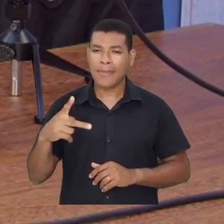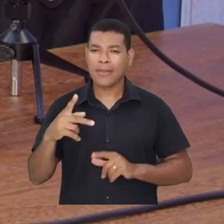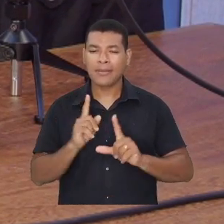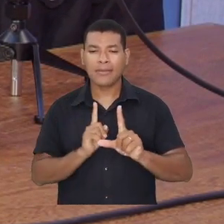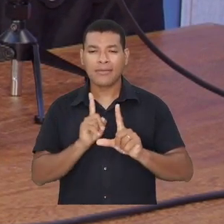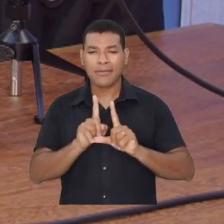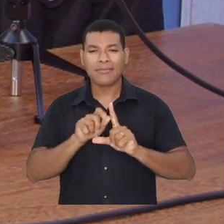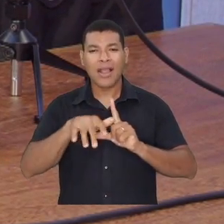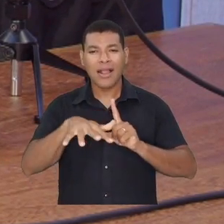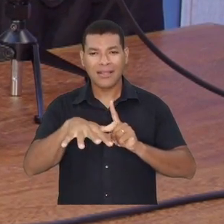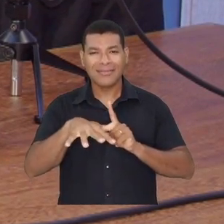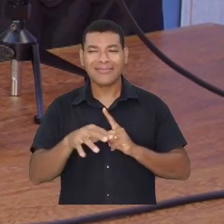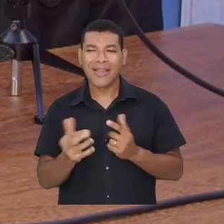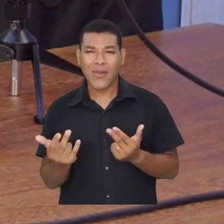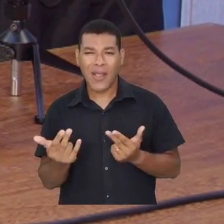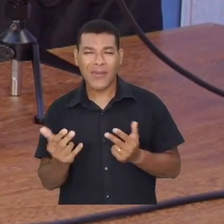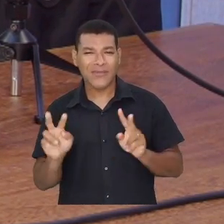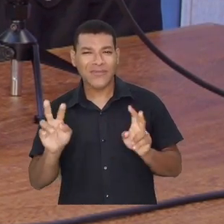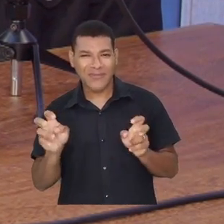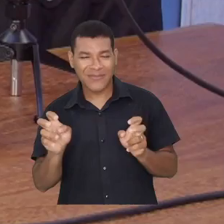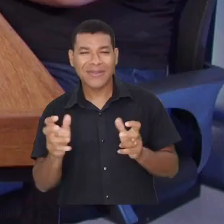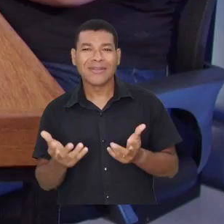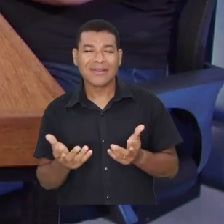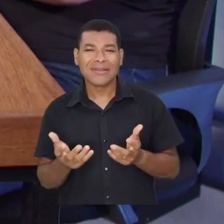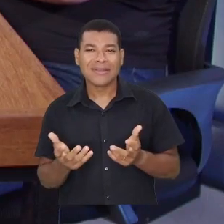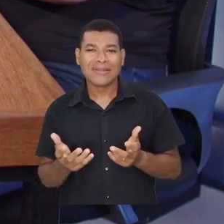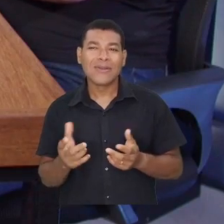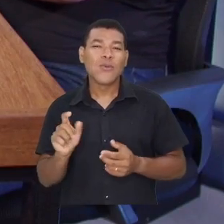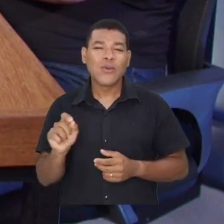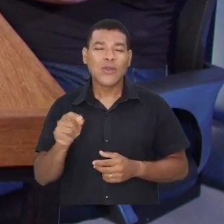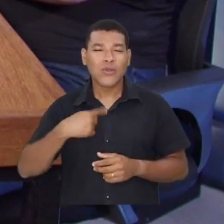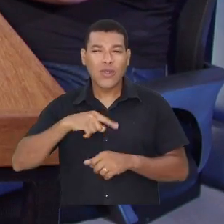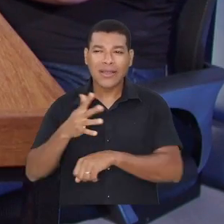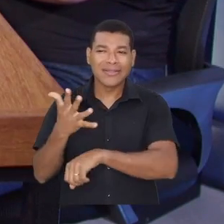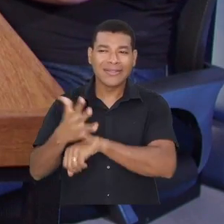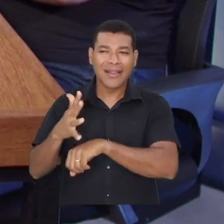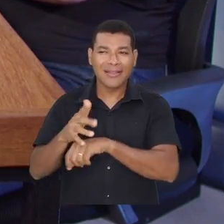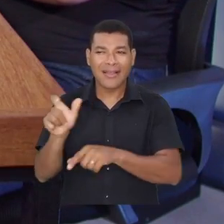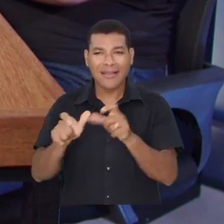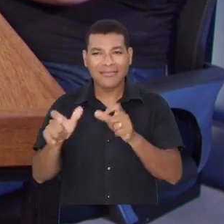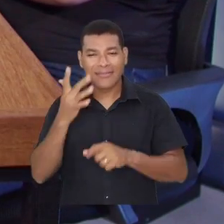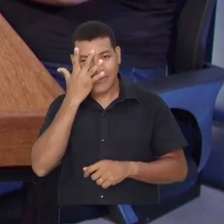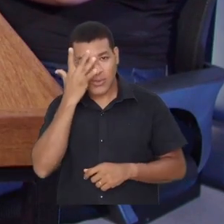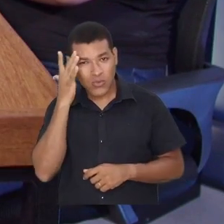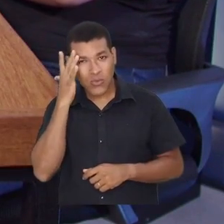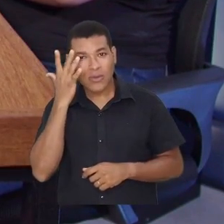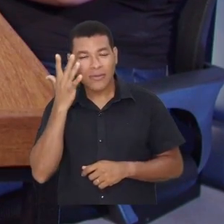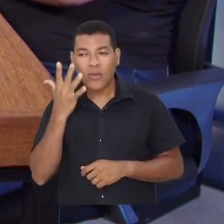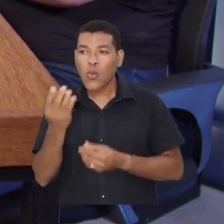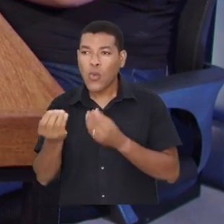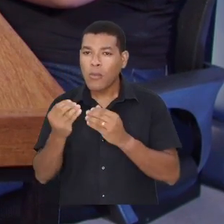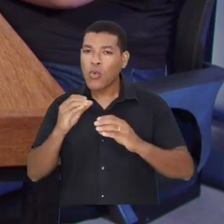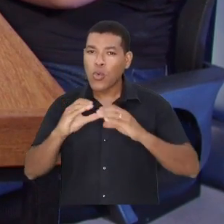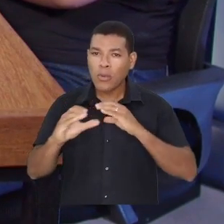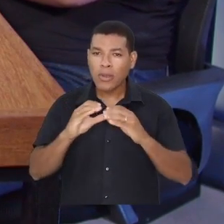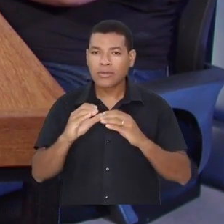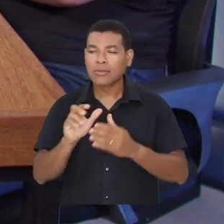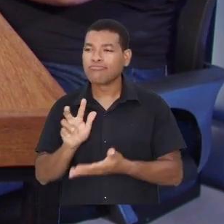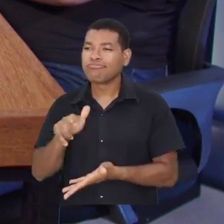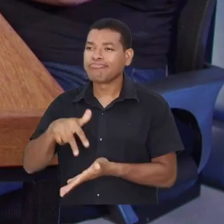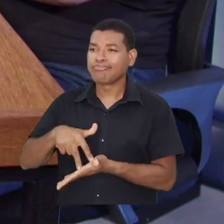onde a gente treina algumas... os Pepflus. Que a gente treina as pessoas a dar treinamento de comunicação,